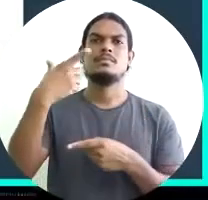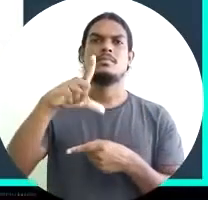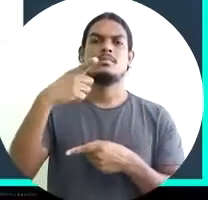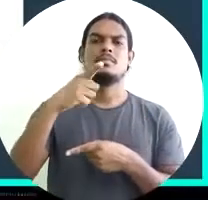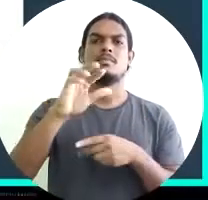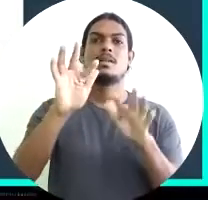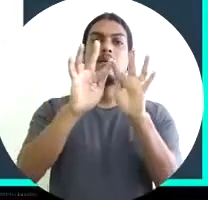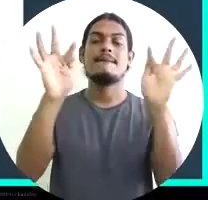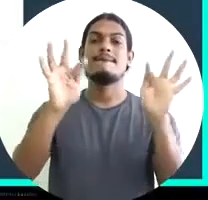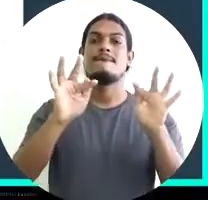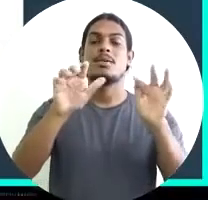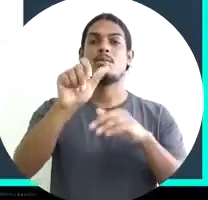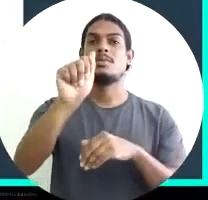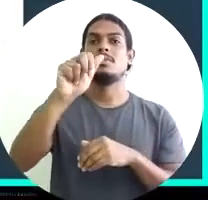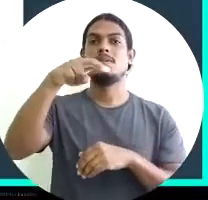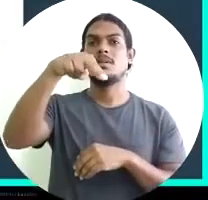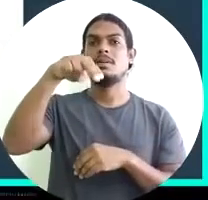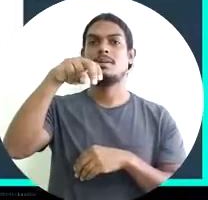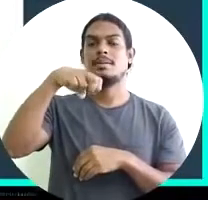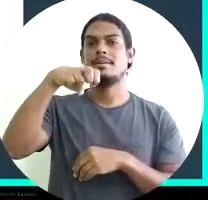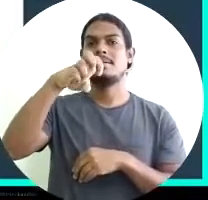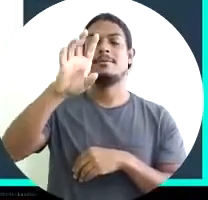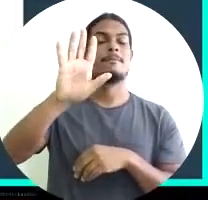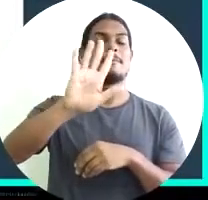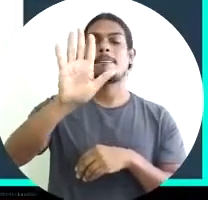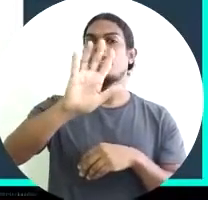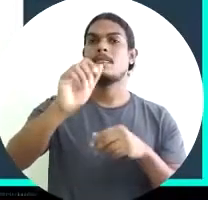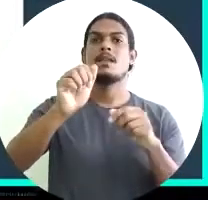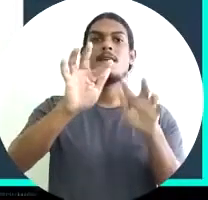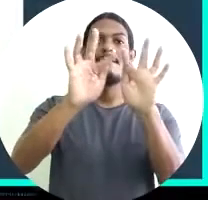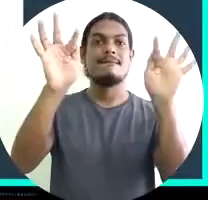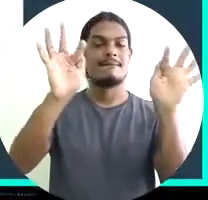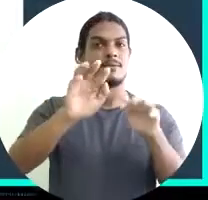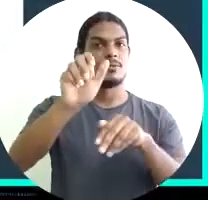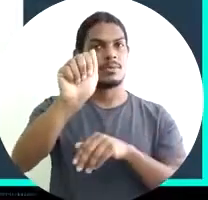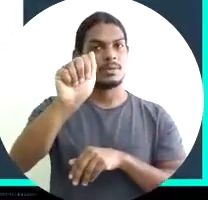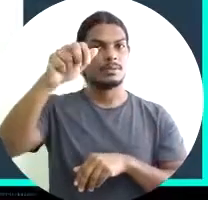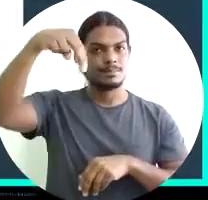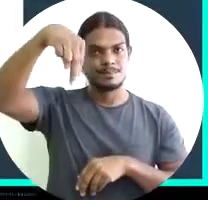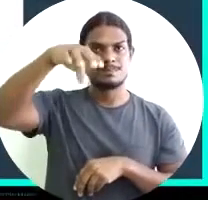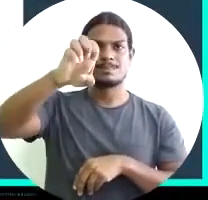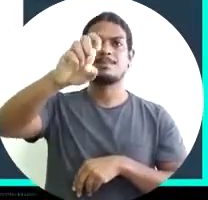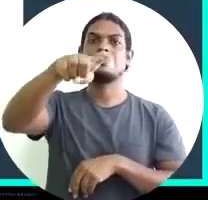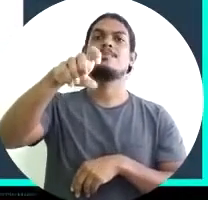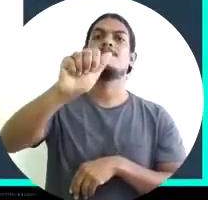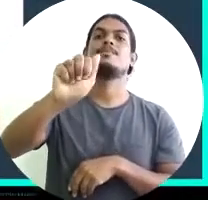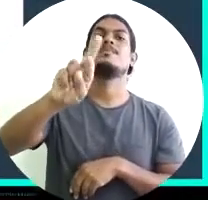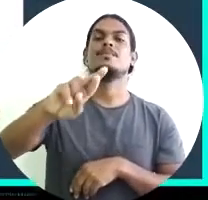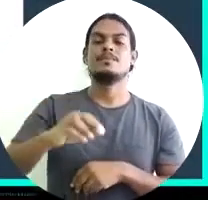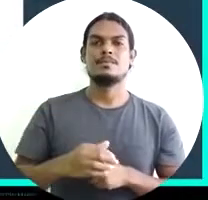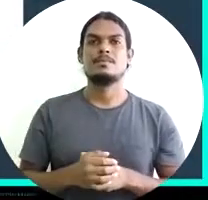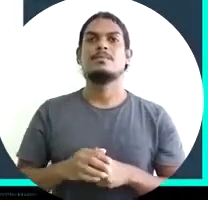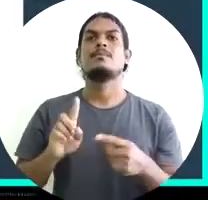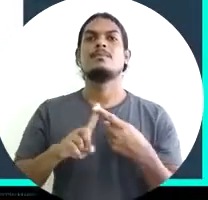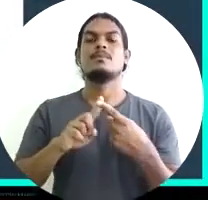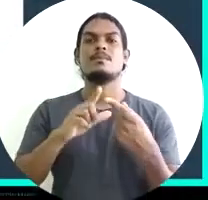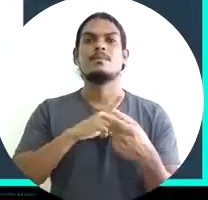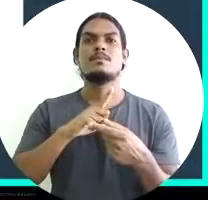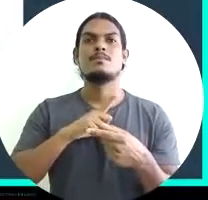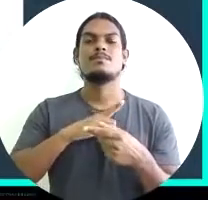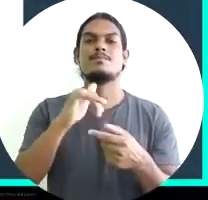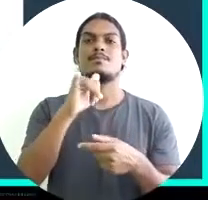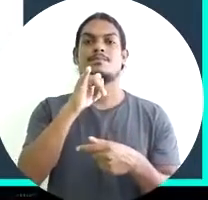de anexação e de posicionamento. E logo abaixo você tem o exemplo para o